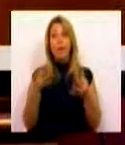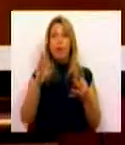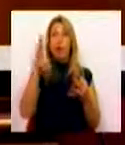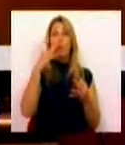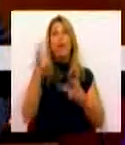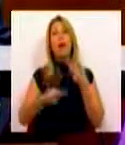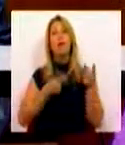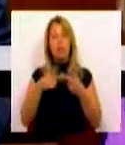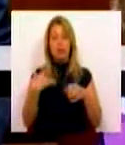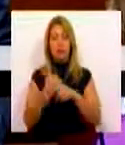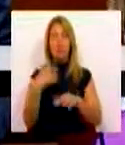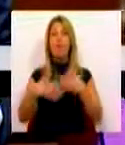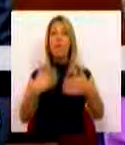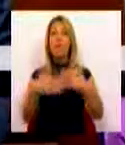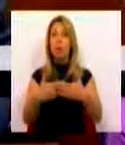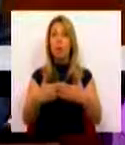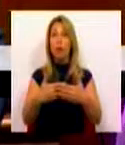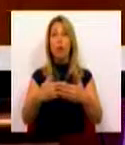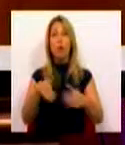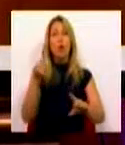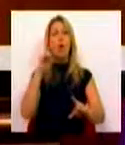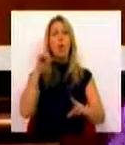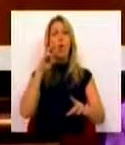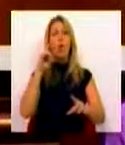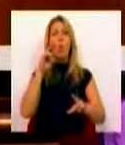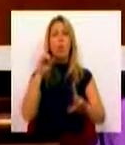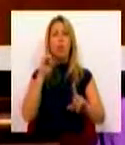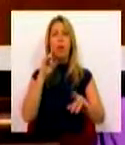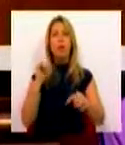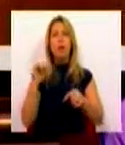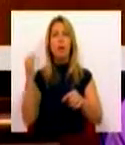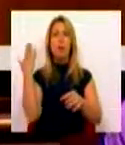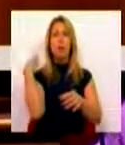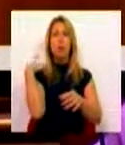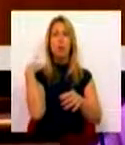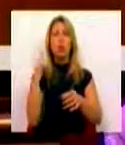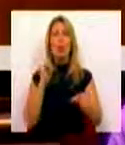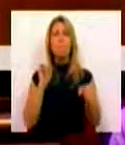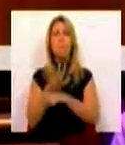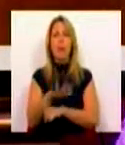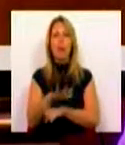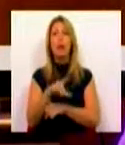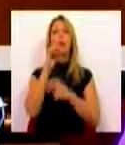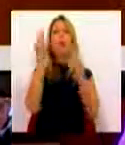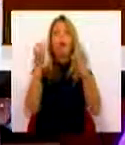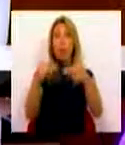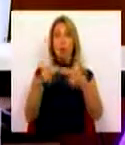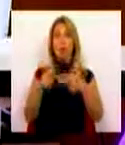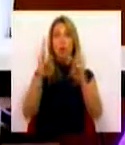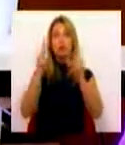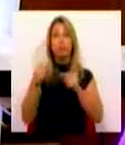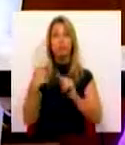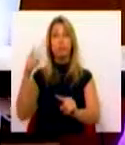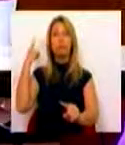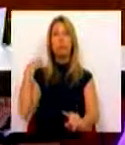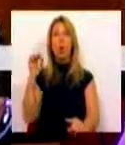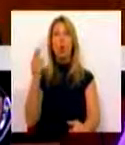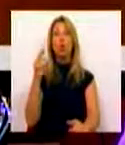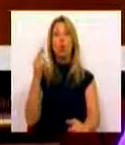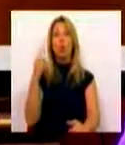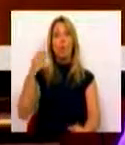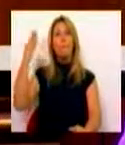do funcionamento da Guarda de Costeira e de Fronteiras, cuja operação se iniciou em outubro passado. Há uma